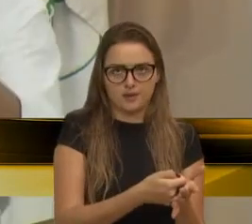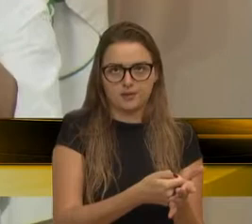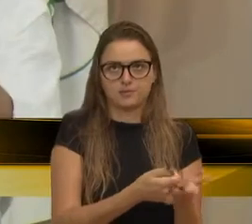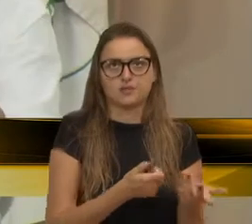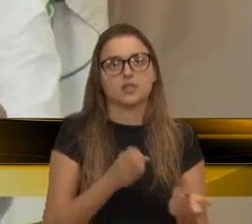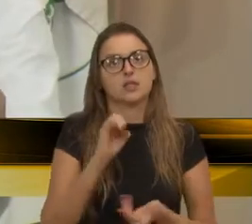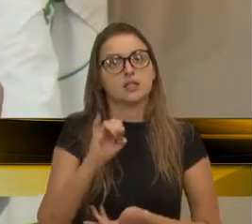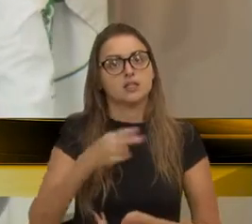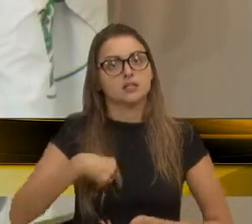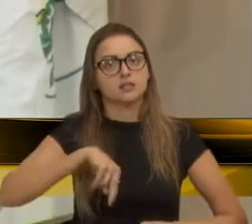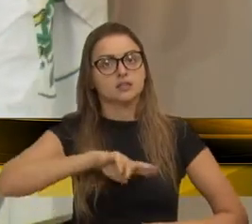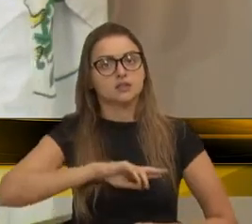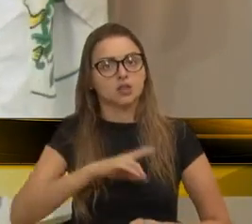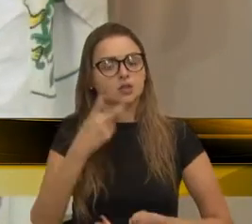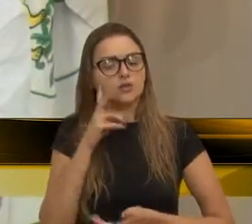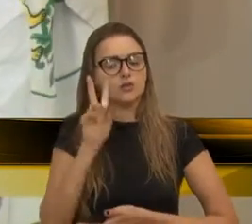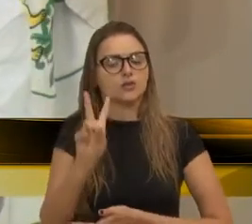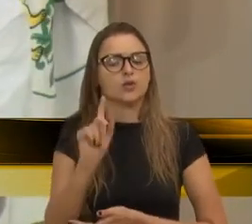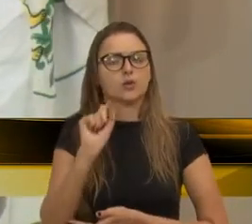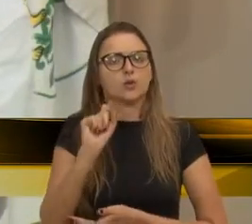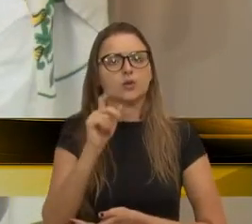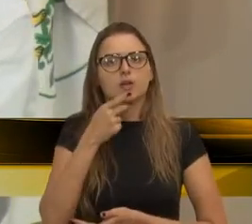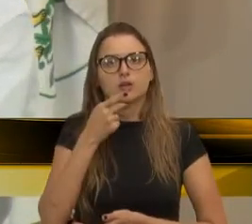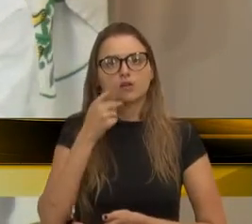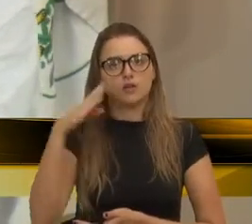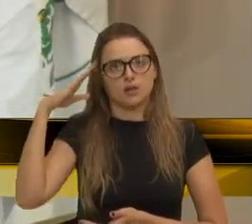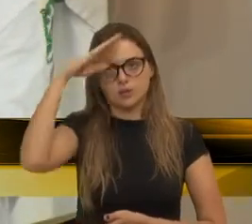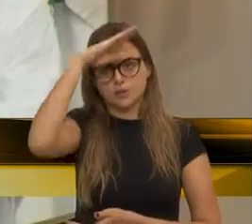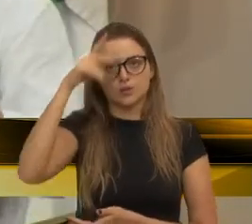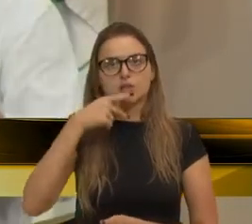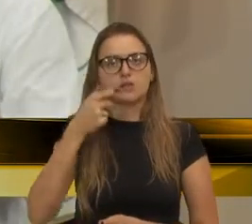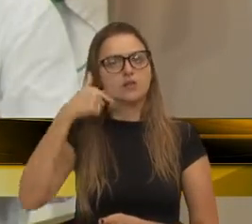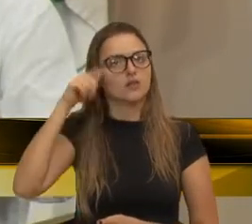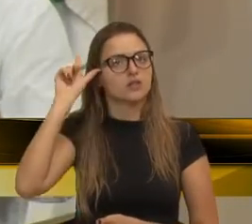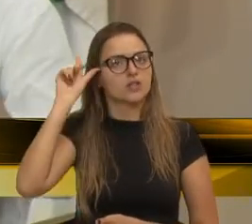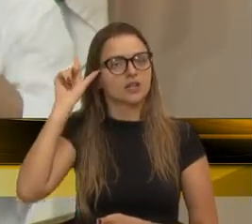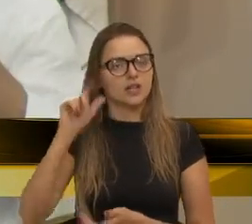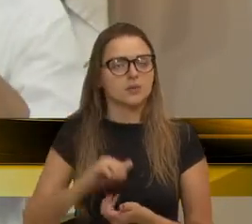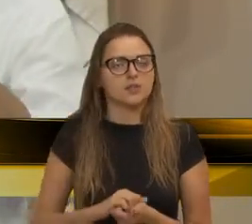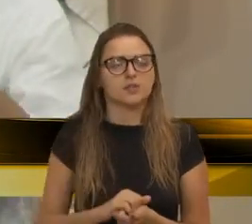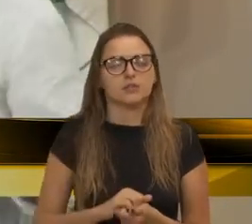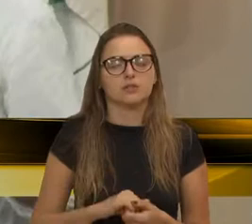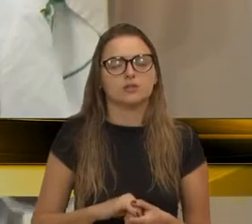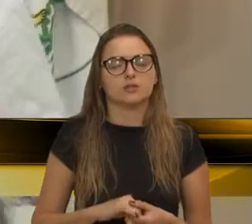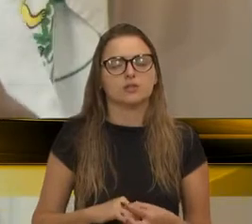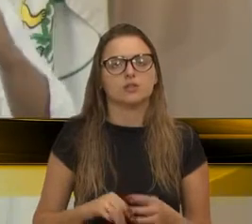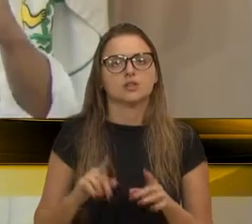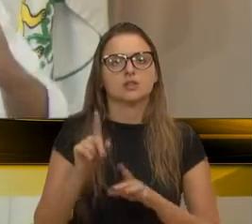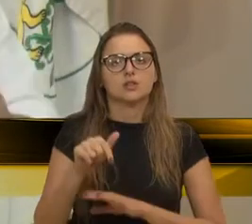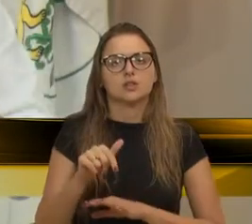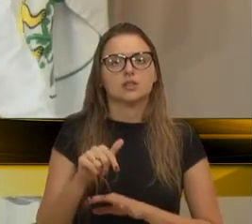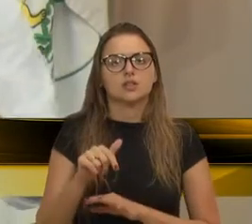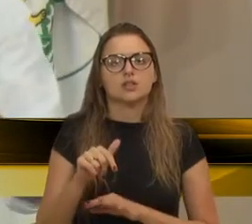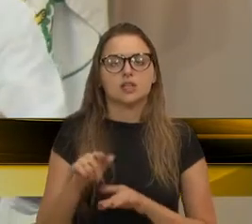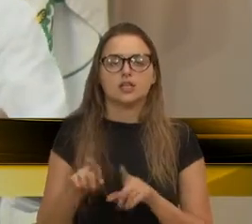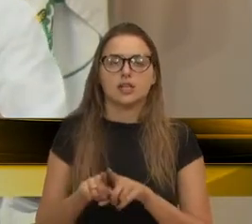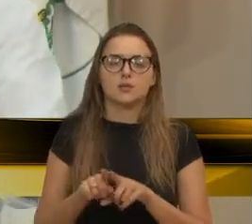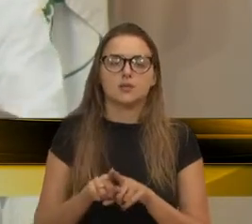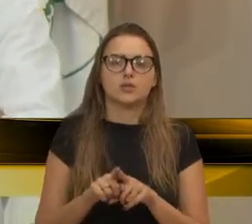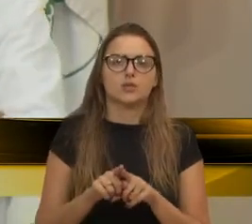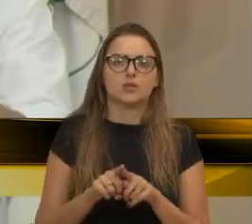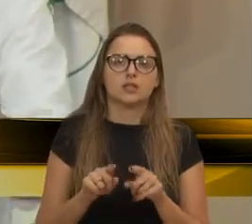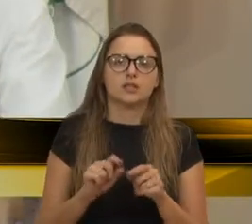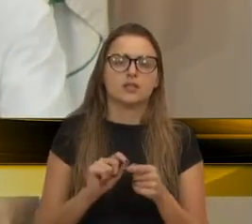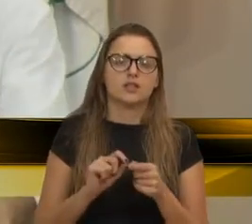Se nós pegarmos a fala do presidente Bolsonaro ontem em rede nacional, eles trabalham uma ideia de que quem se aposenta